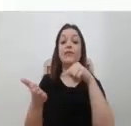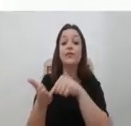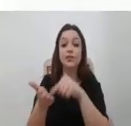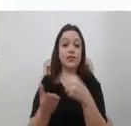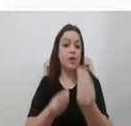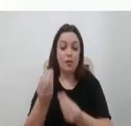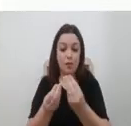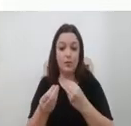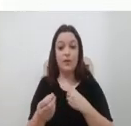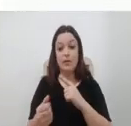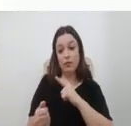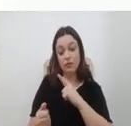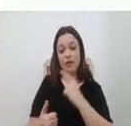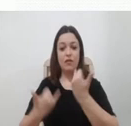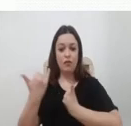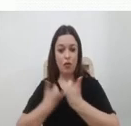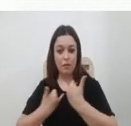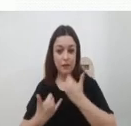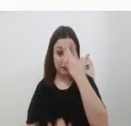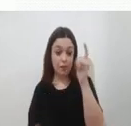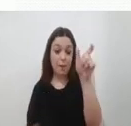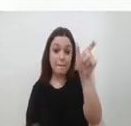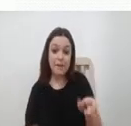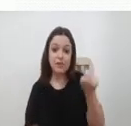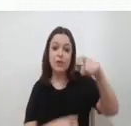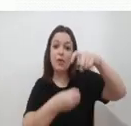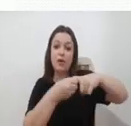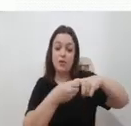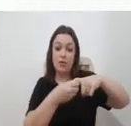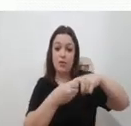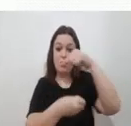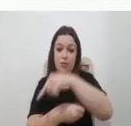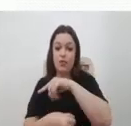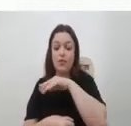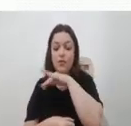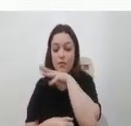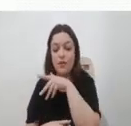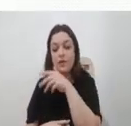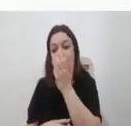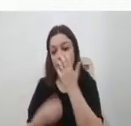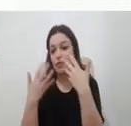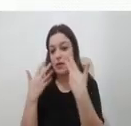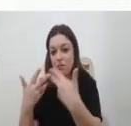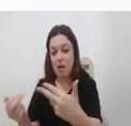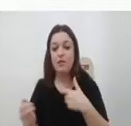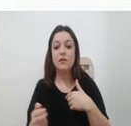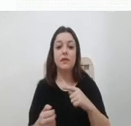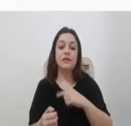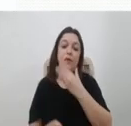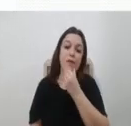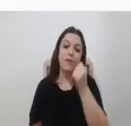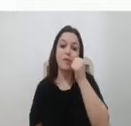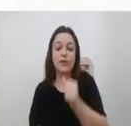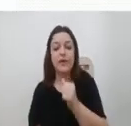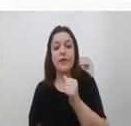Então, a ficha, né? Primeiramente, a gente tem as informações relativas ao tutor, o gênero,